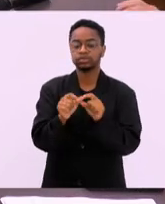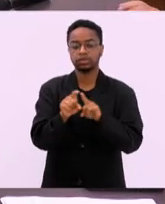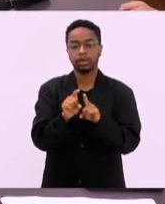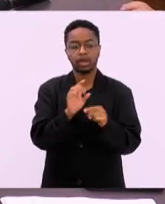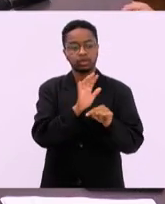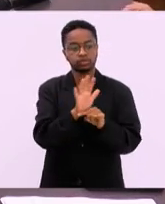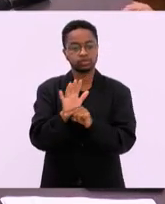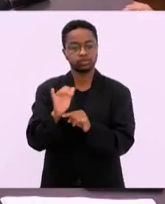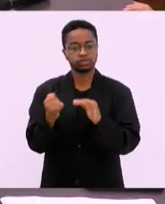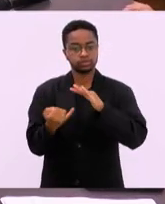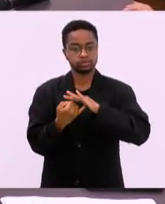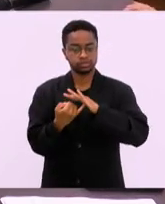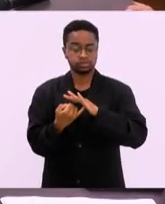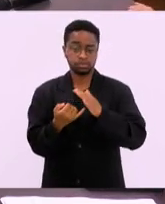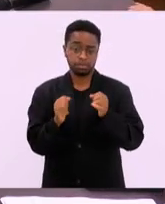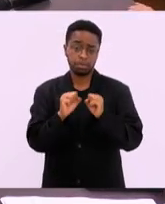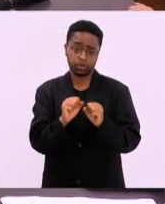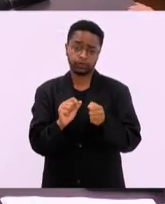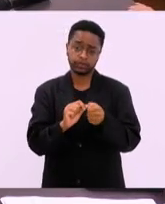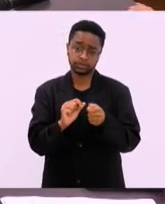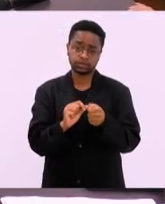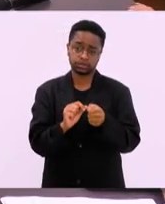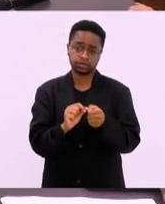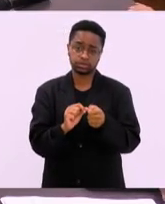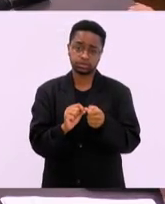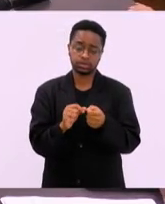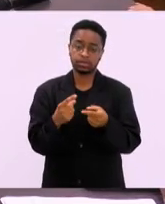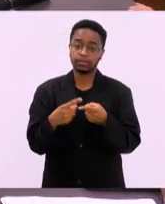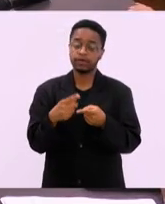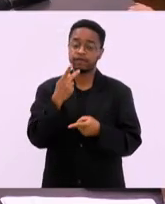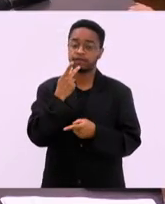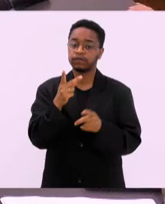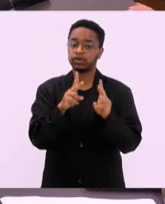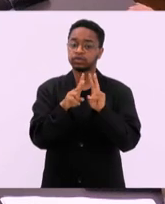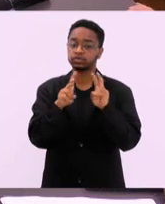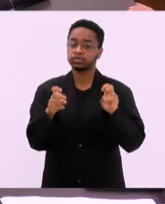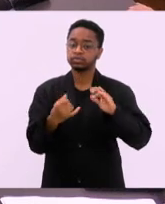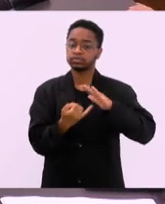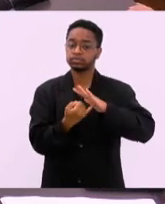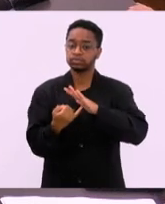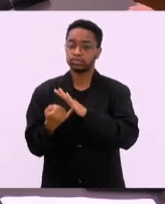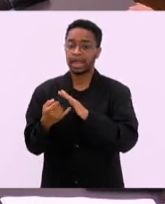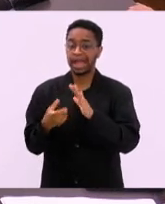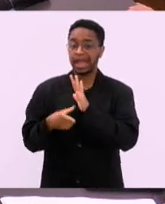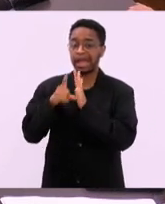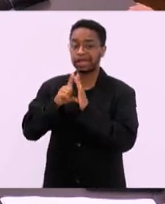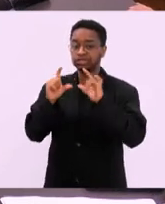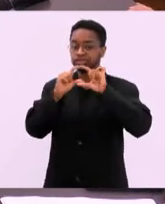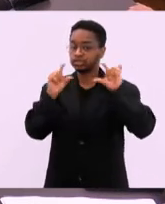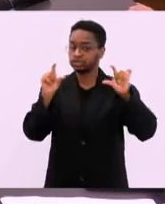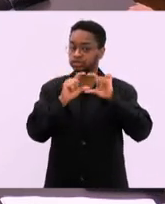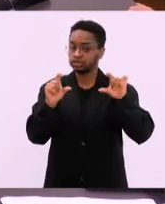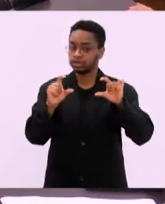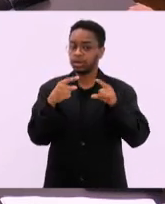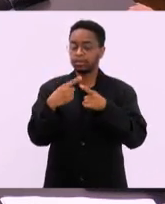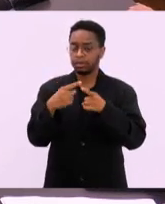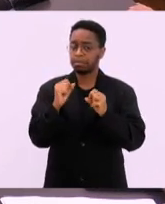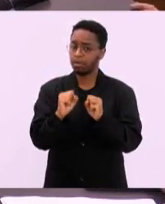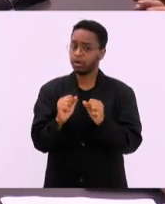das instituições. A AGRIO pode fazer isso. Está fazendo menção das instituições que ele citou antes. A AGRIO pode fazer